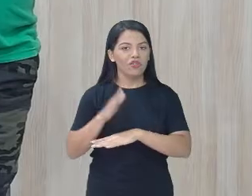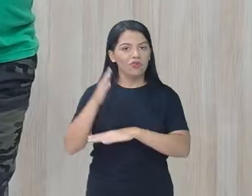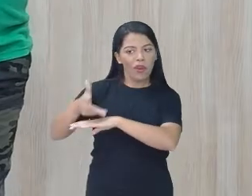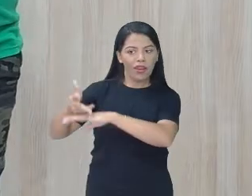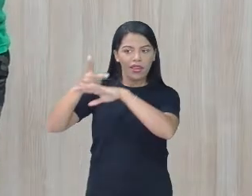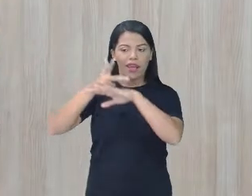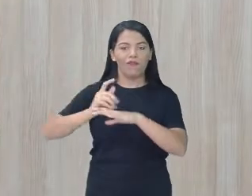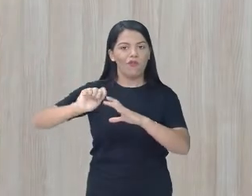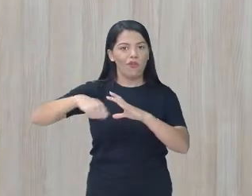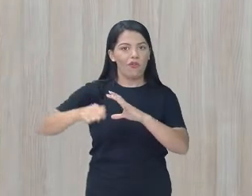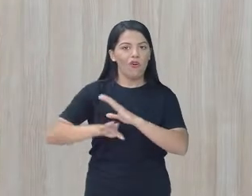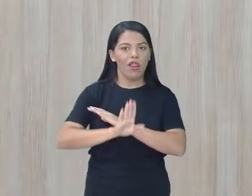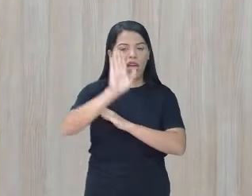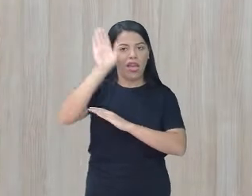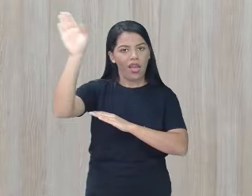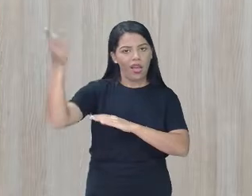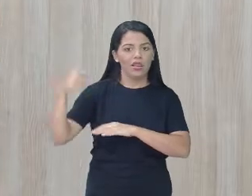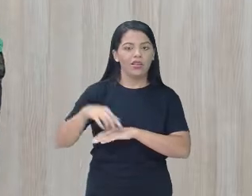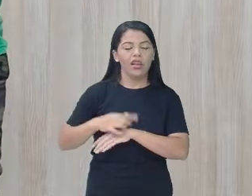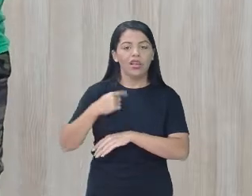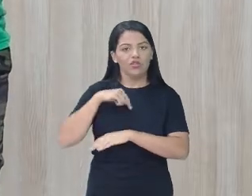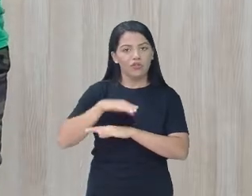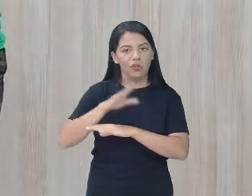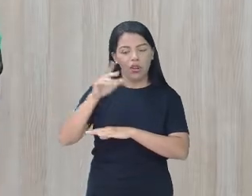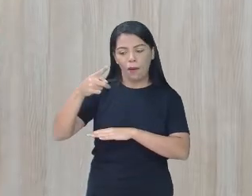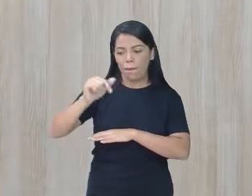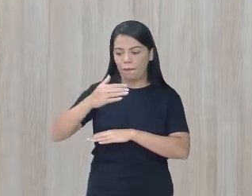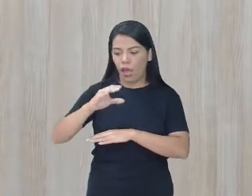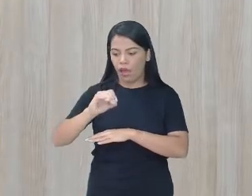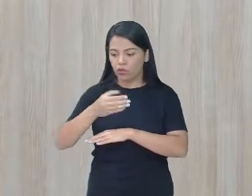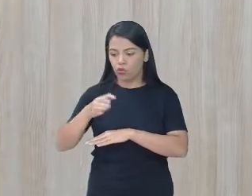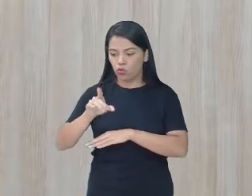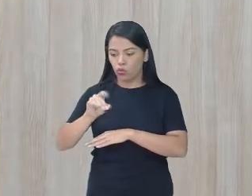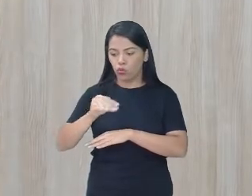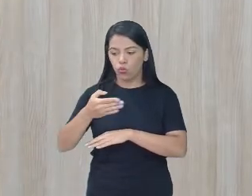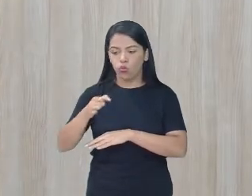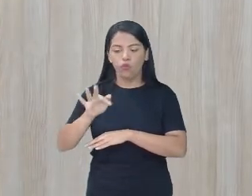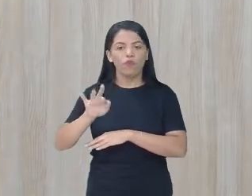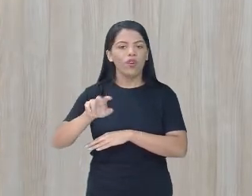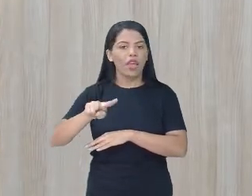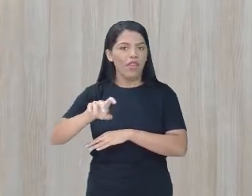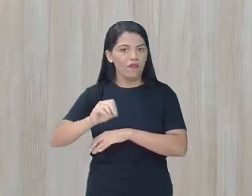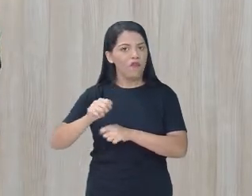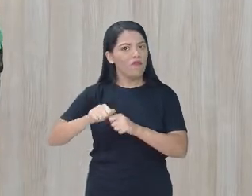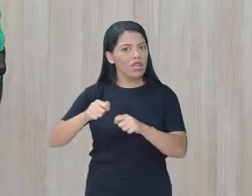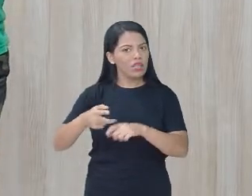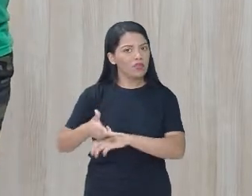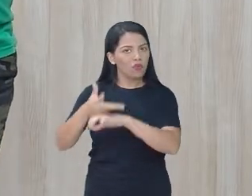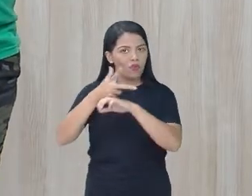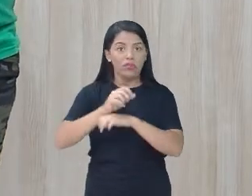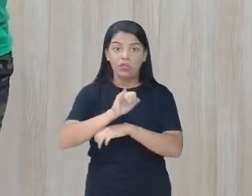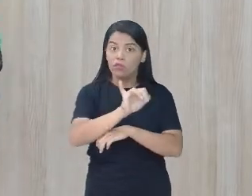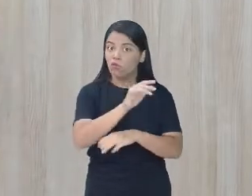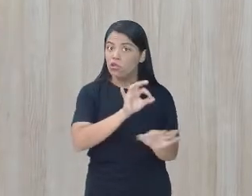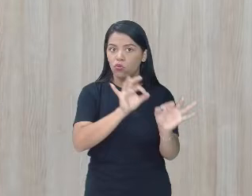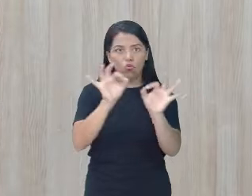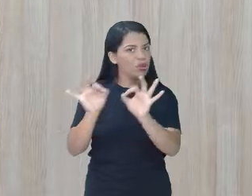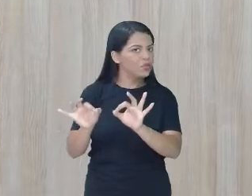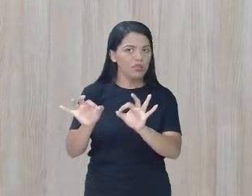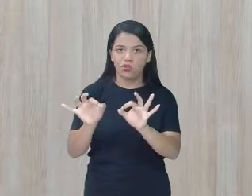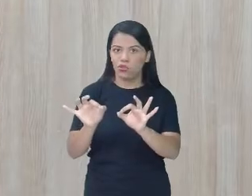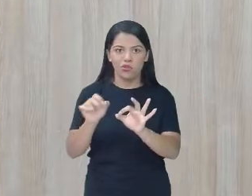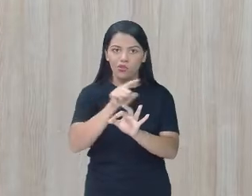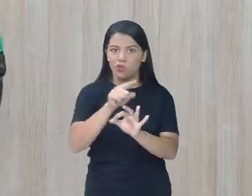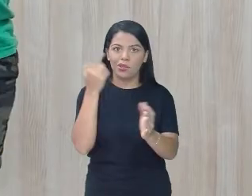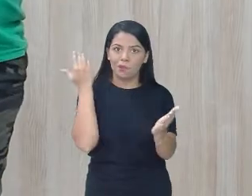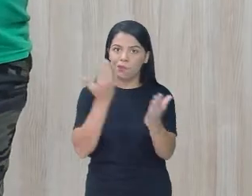A gente foi até o Passo do Frevo, fez um vídeo lá, que se vocês não assistiram a aula, vocês perderam. Ficou massa, não foi a